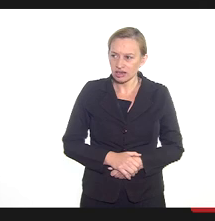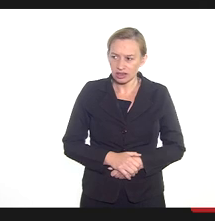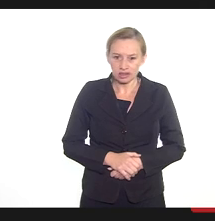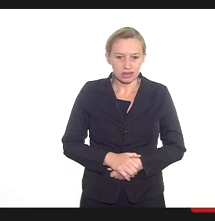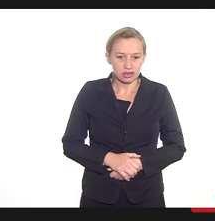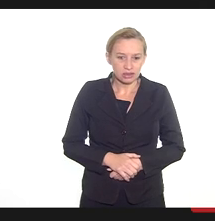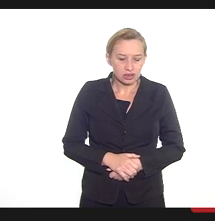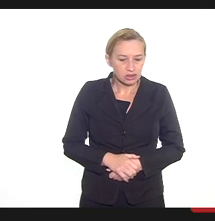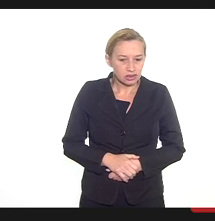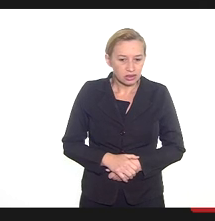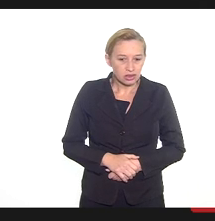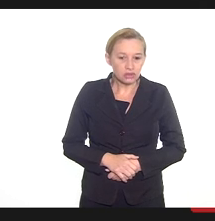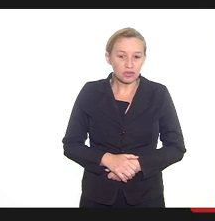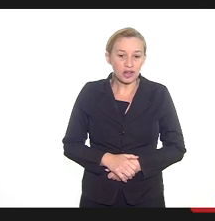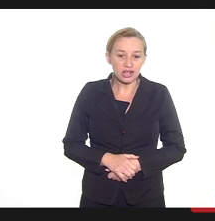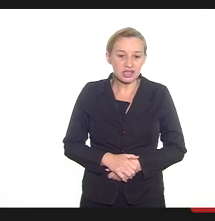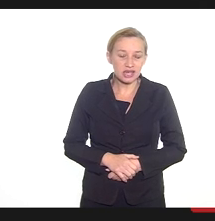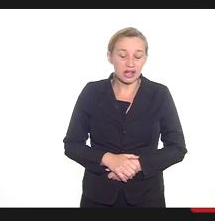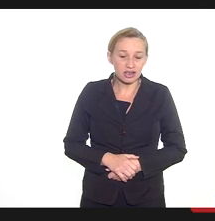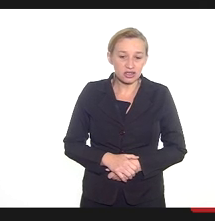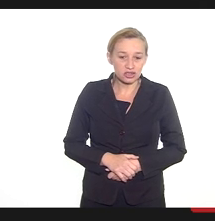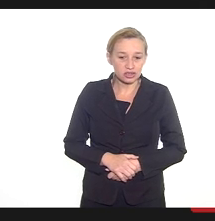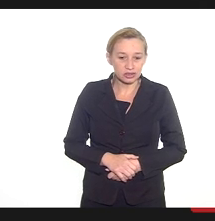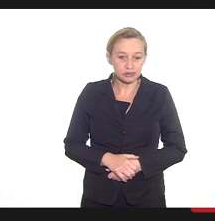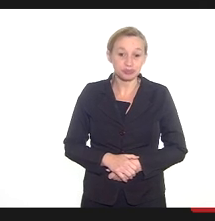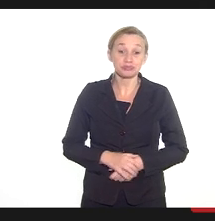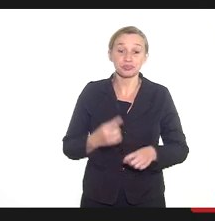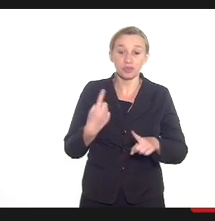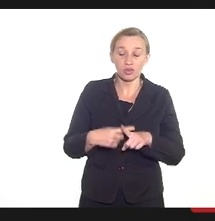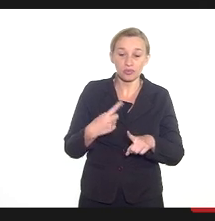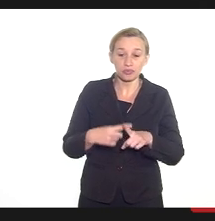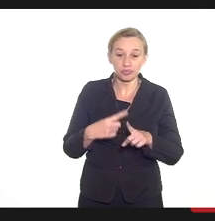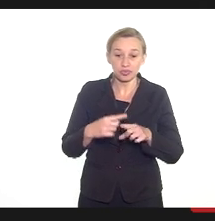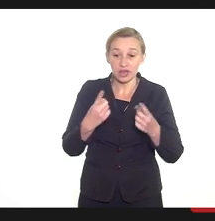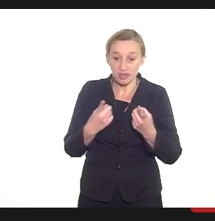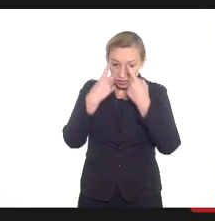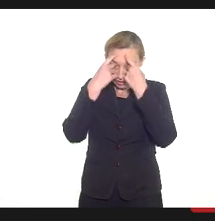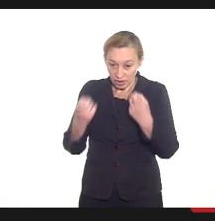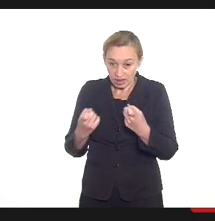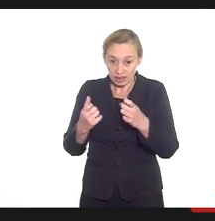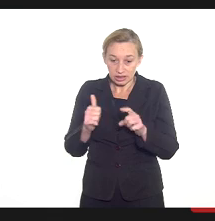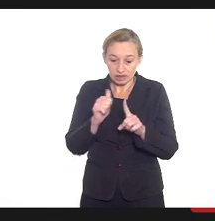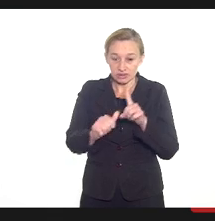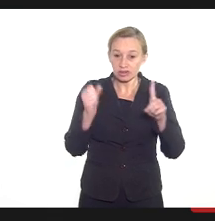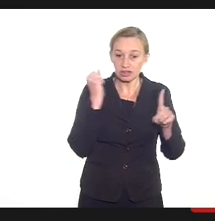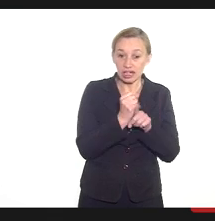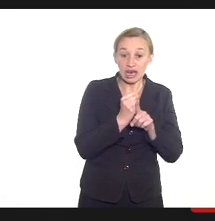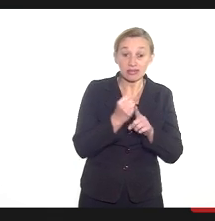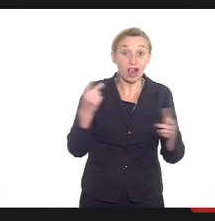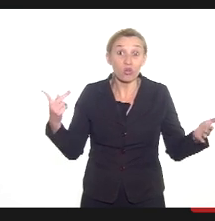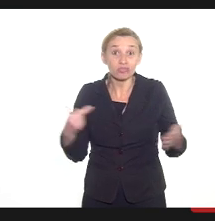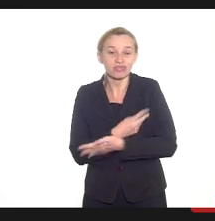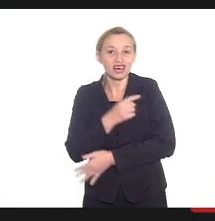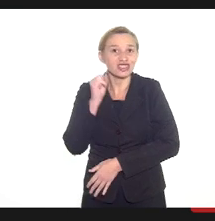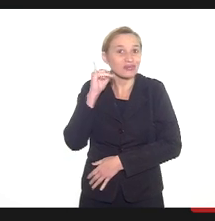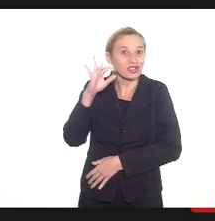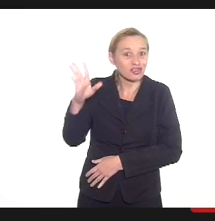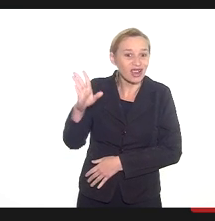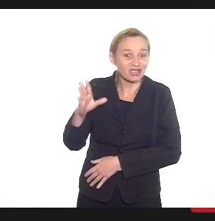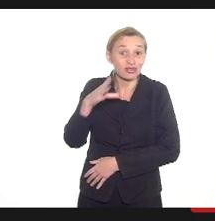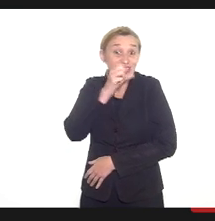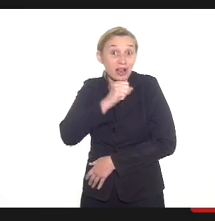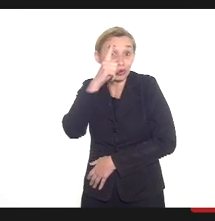horas, porque as tragédias, o feminicídio, elas acontecem de madrugada, no final de